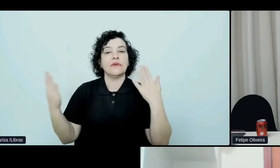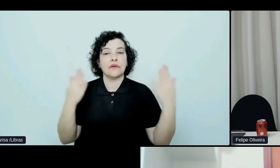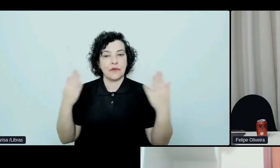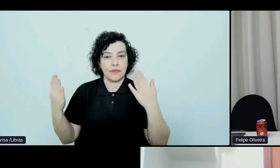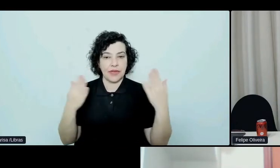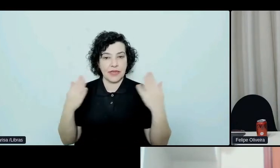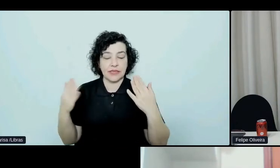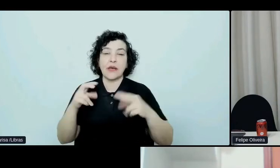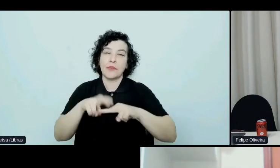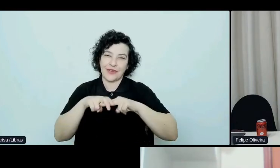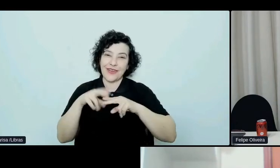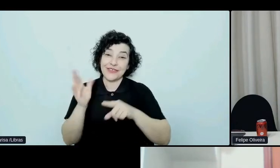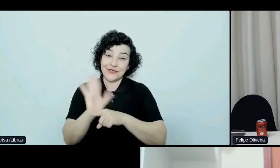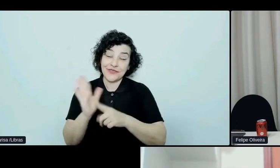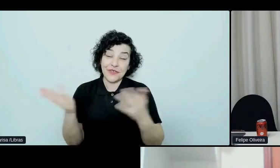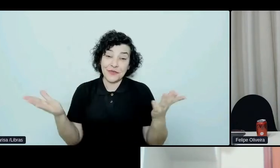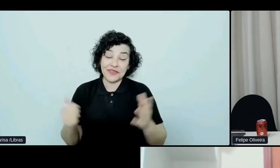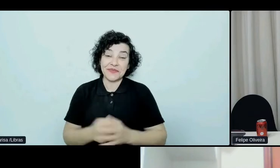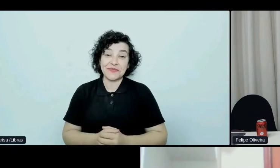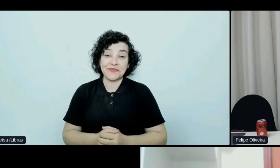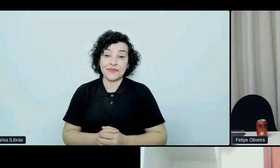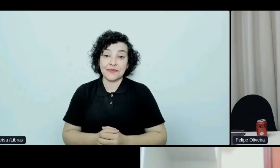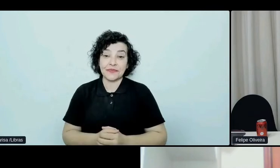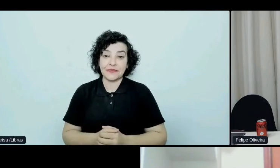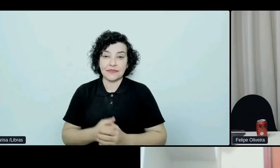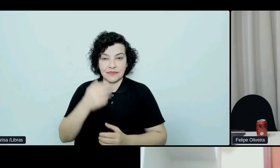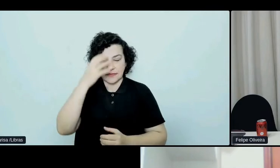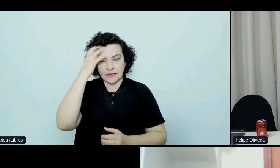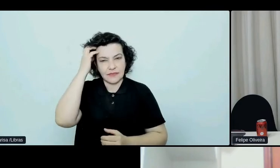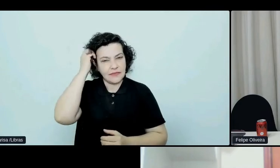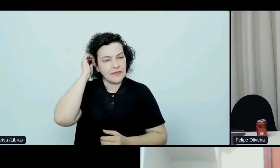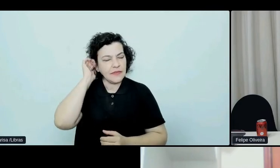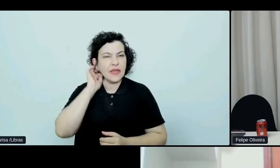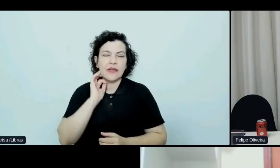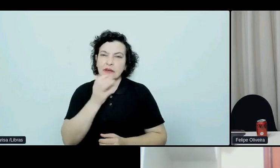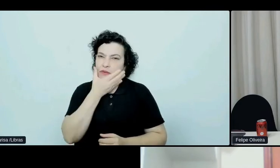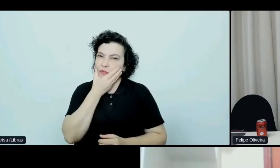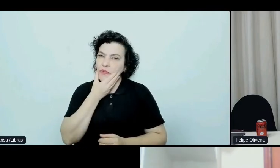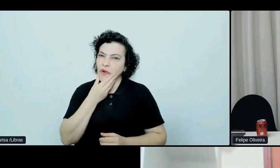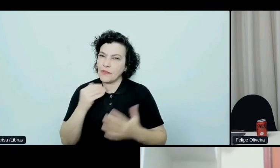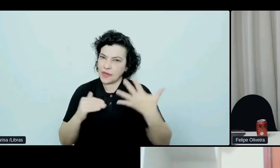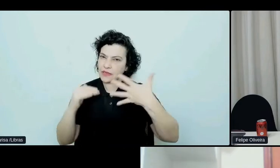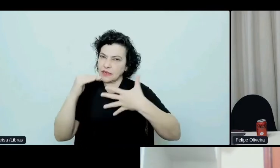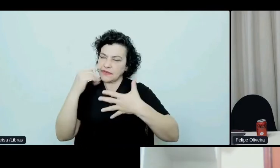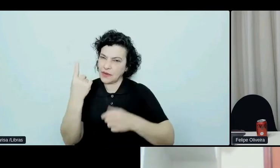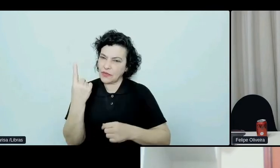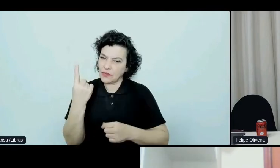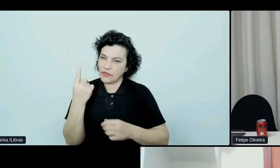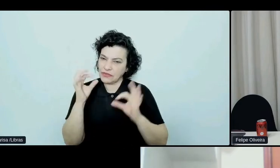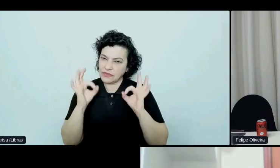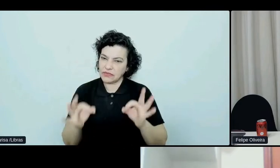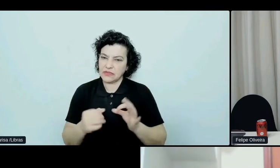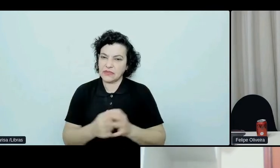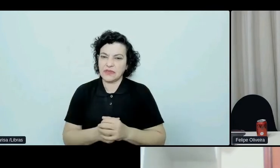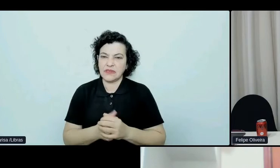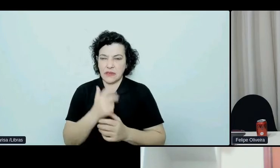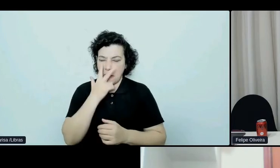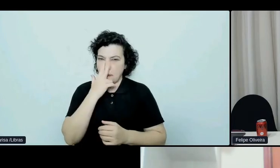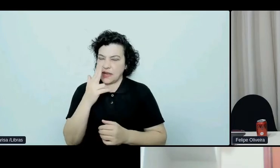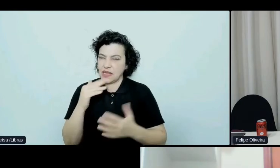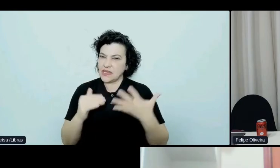verdade, mas é o meu sentimento. Ele é válido e é a minha verdade naquele momento. E foi interessante, né? Porque, e aí fez